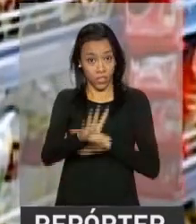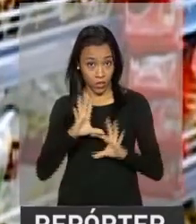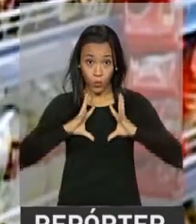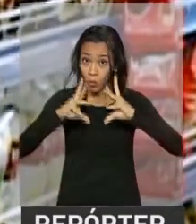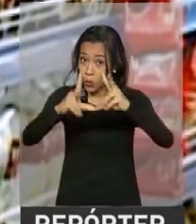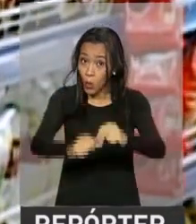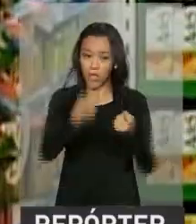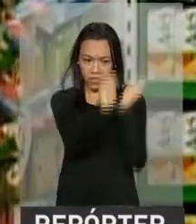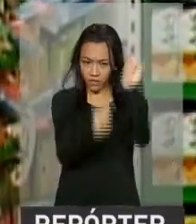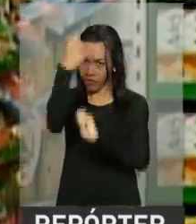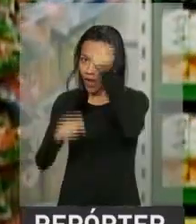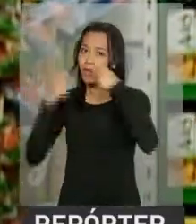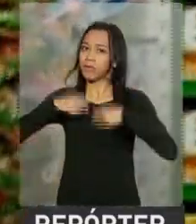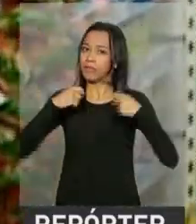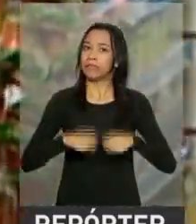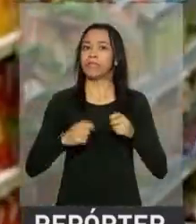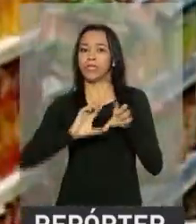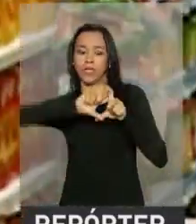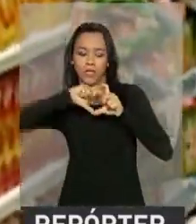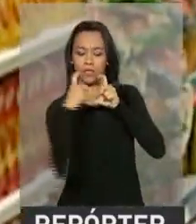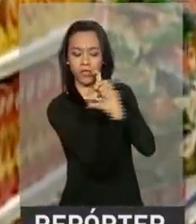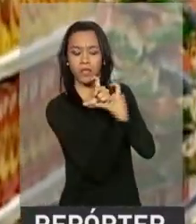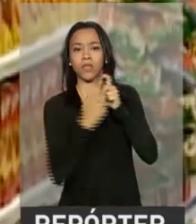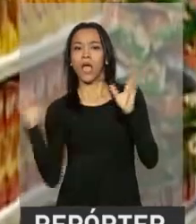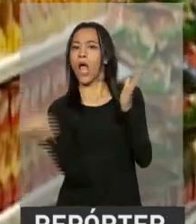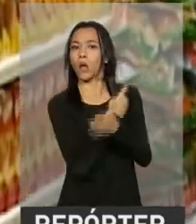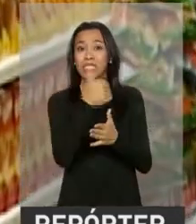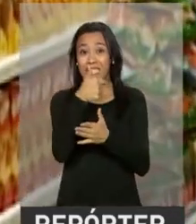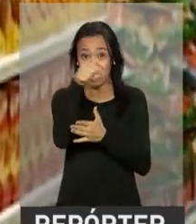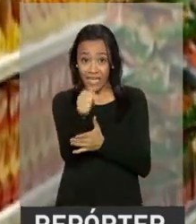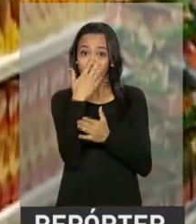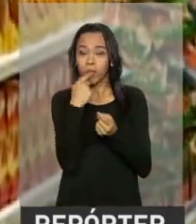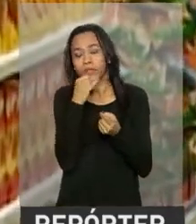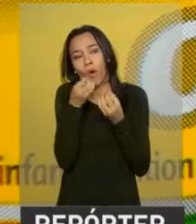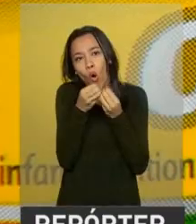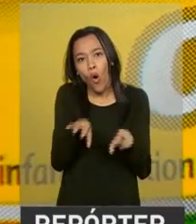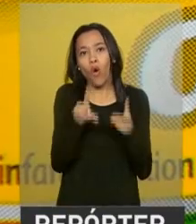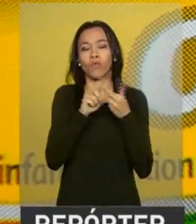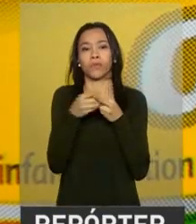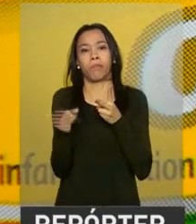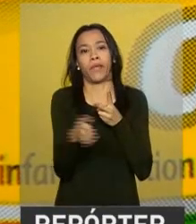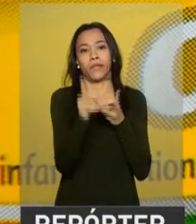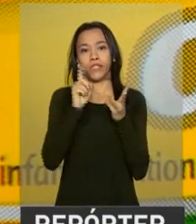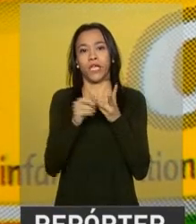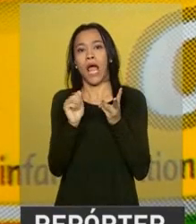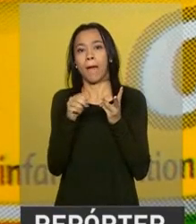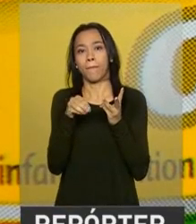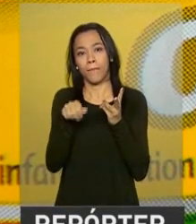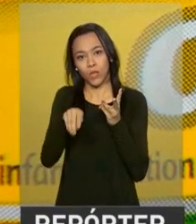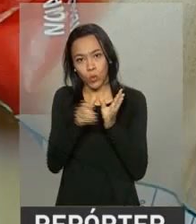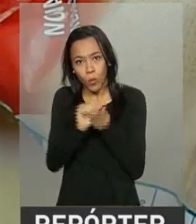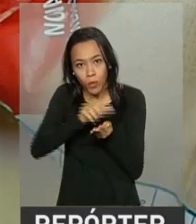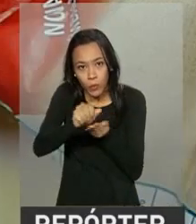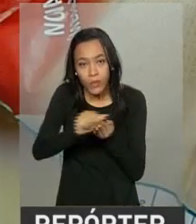têm de informar os 17 principais alimentos que causam reações alérgicas, como ovos, peixes, amendoim,